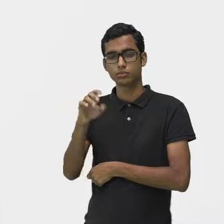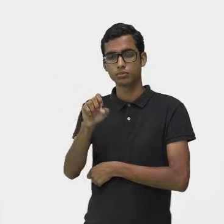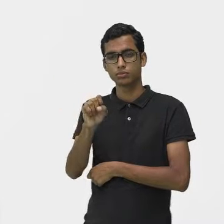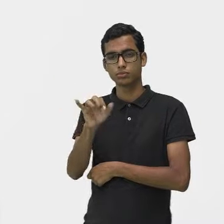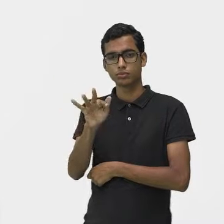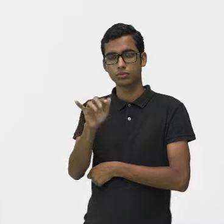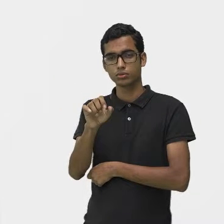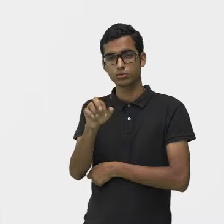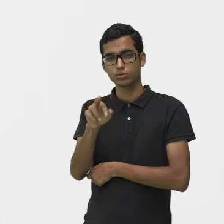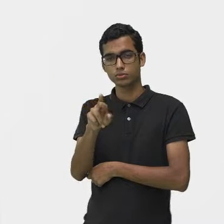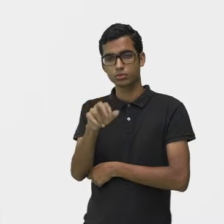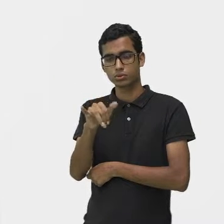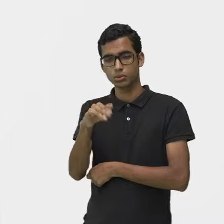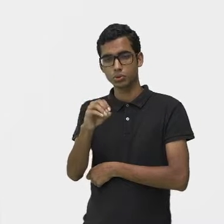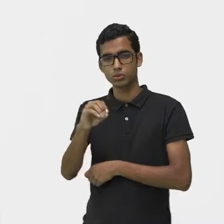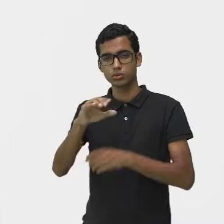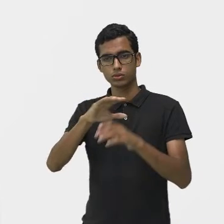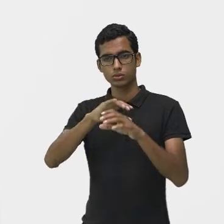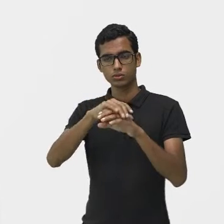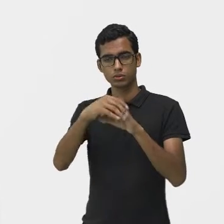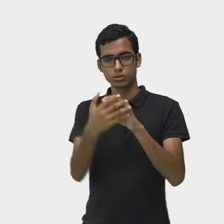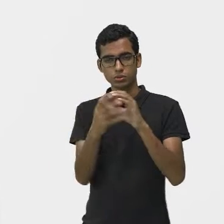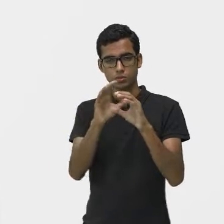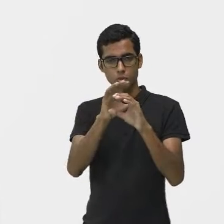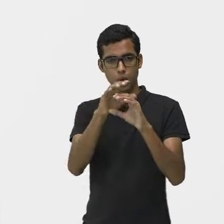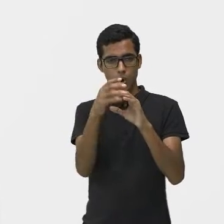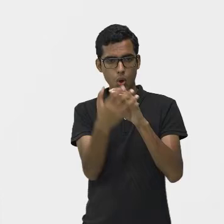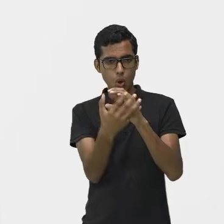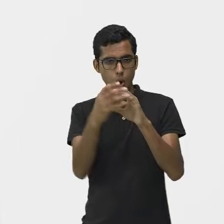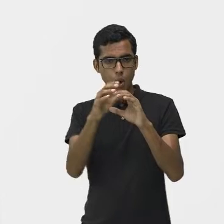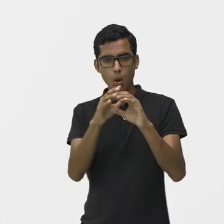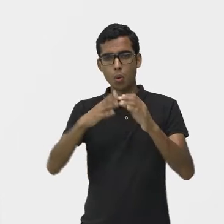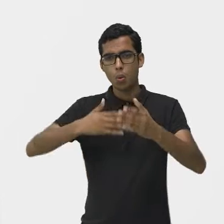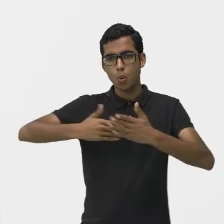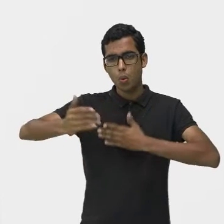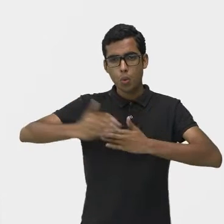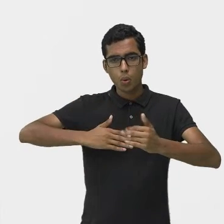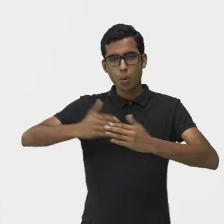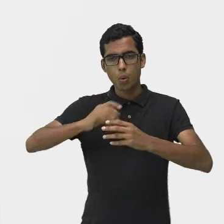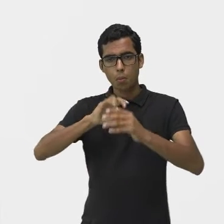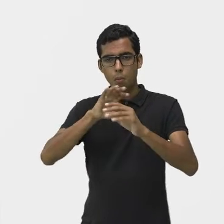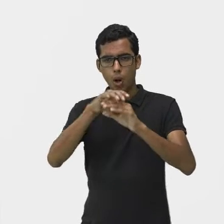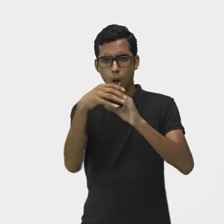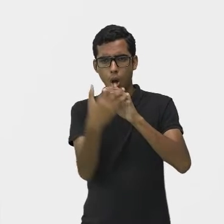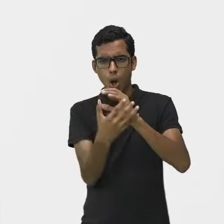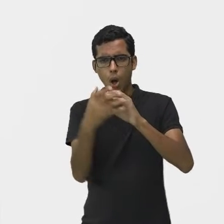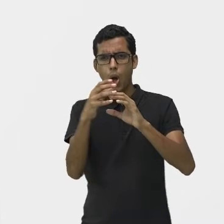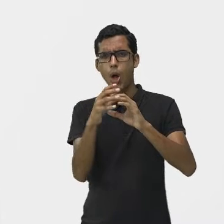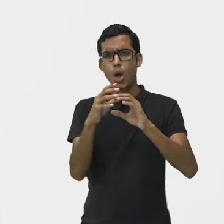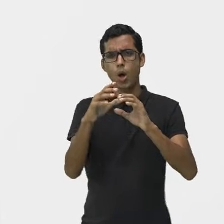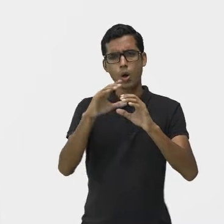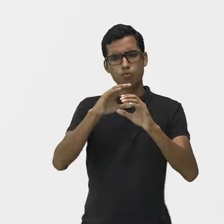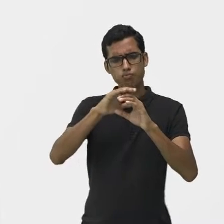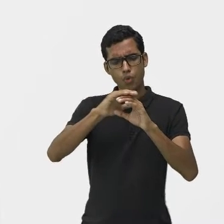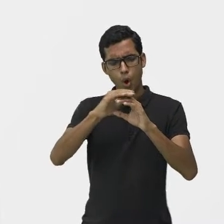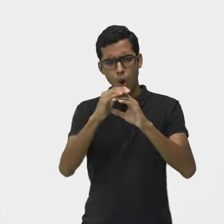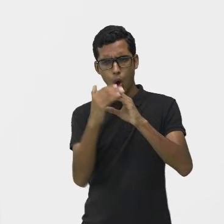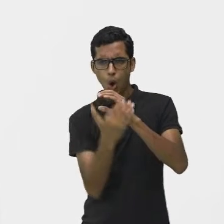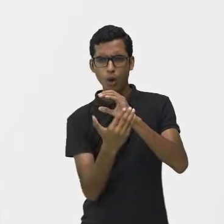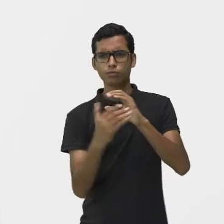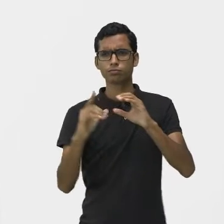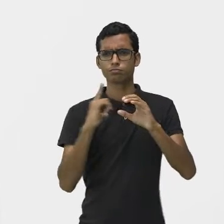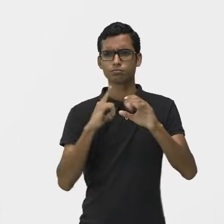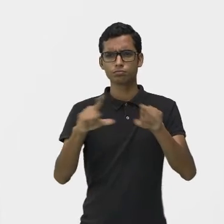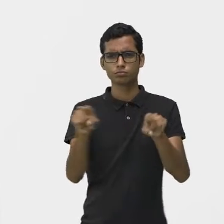esférico, né? Porque os espelhos esféricos são qualquer calota esférica que seja polida e tenha